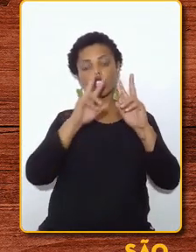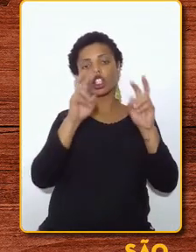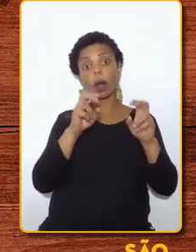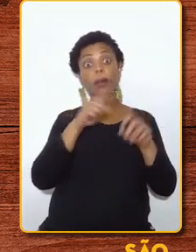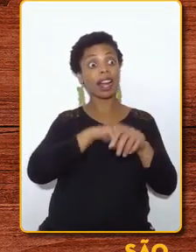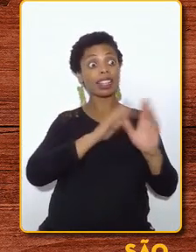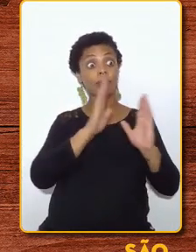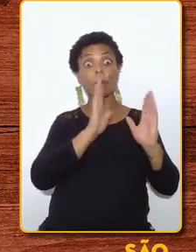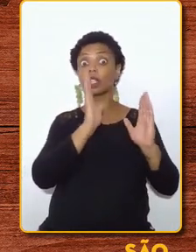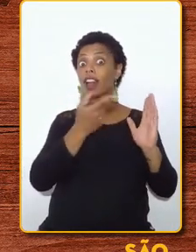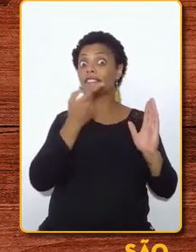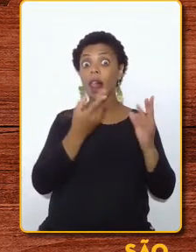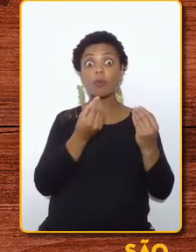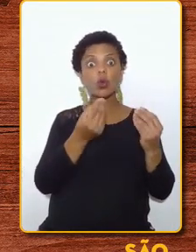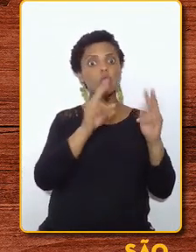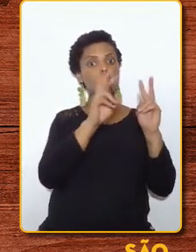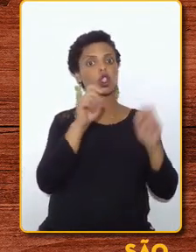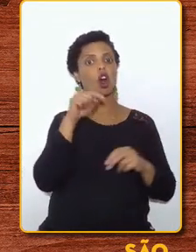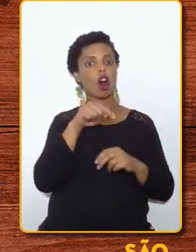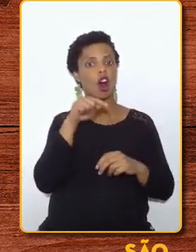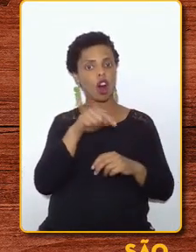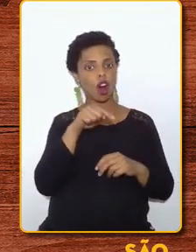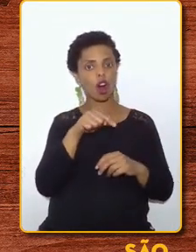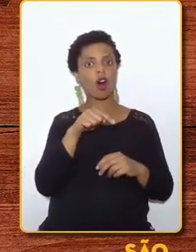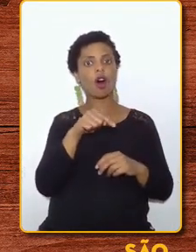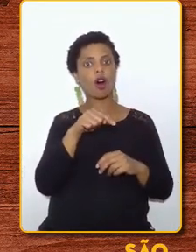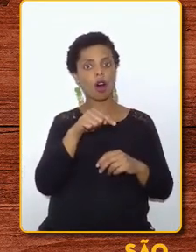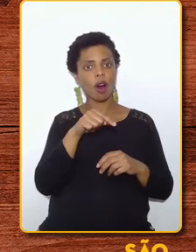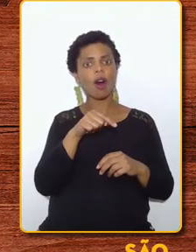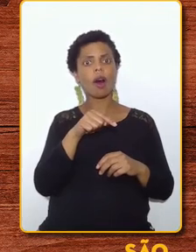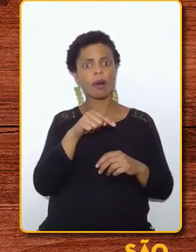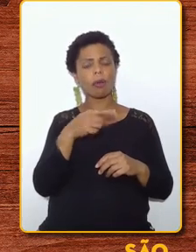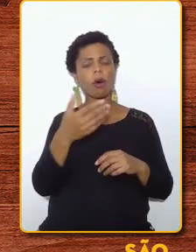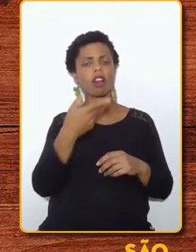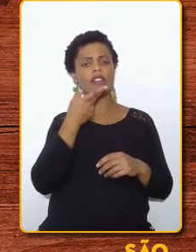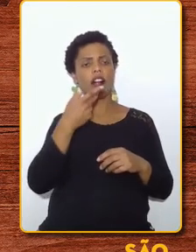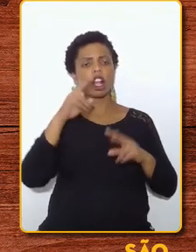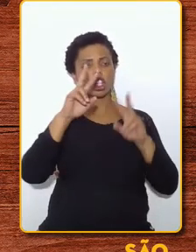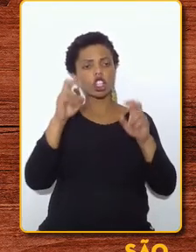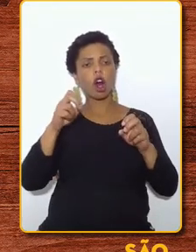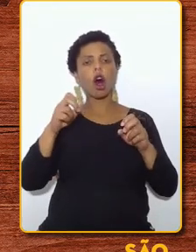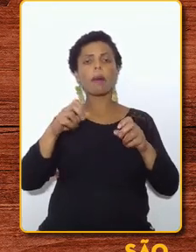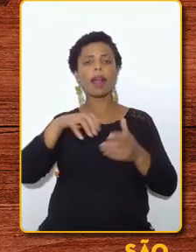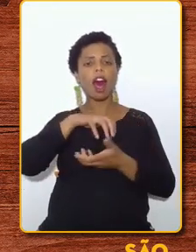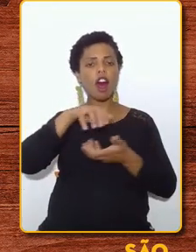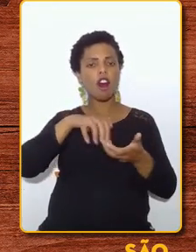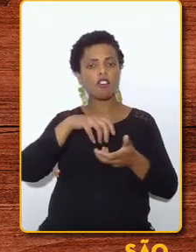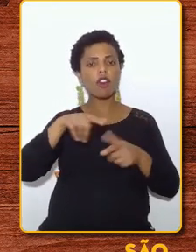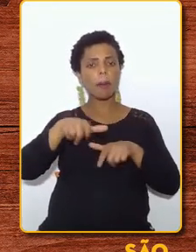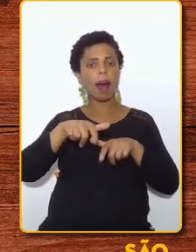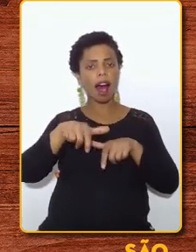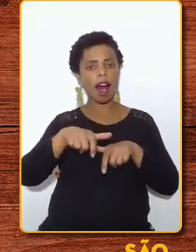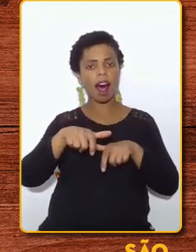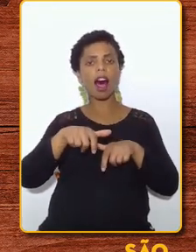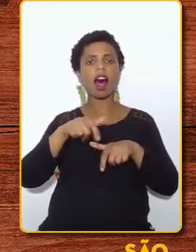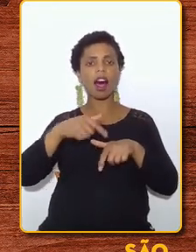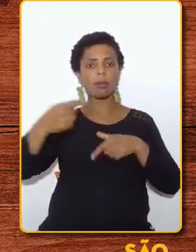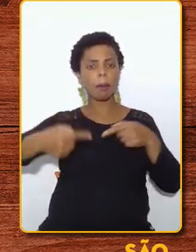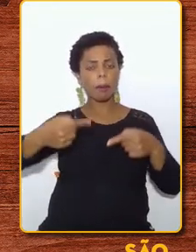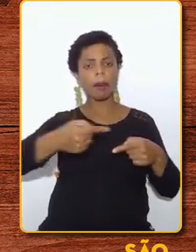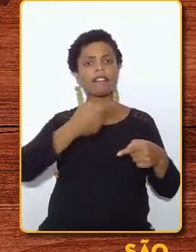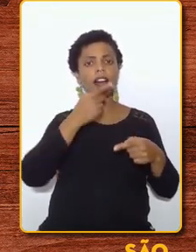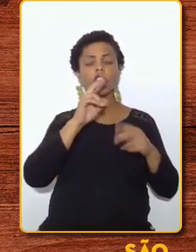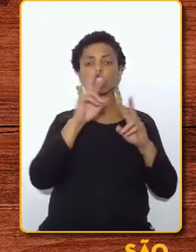momento. Quando você vai acompanhando os debates sobre reforma agrária, que tem muito a ver com as reivindicações políticas desse